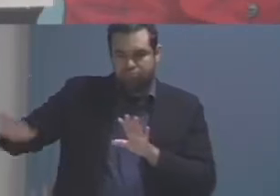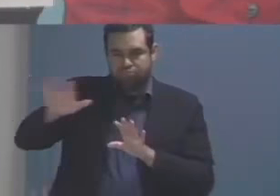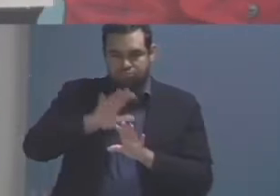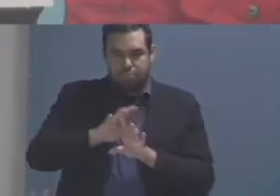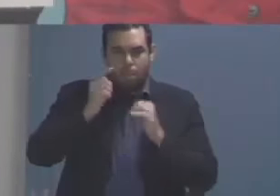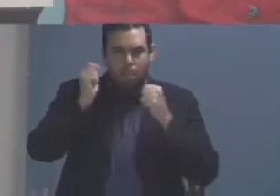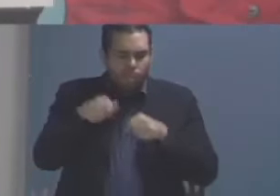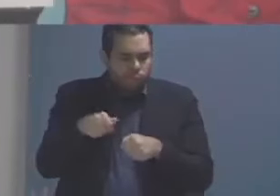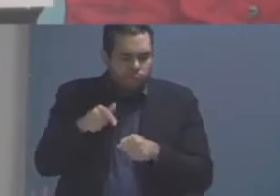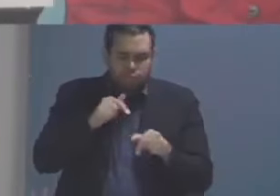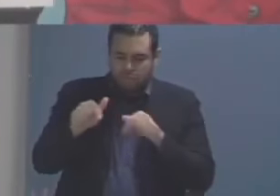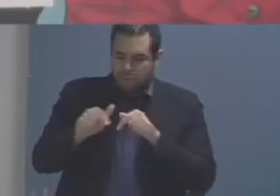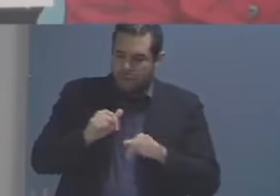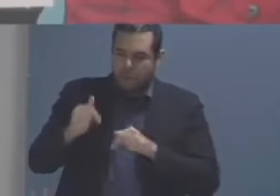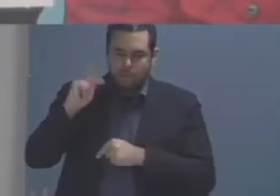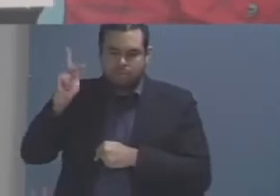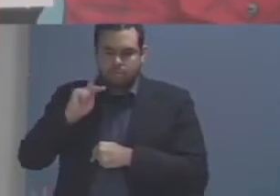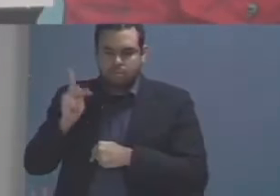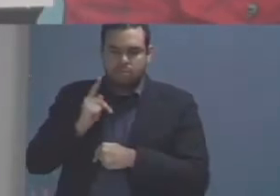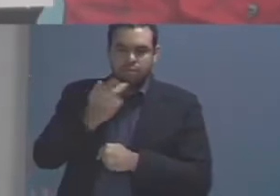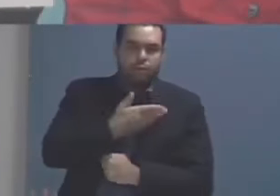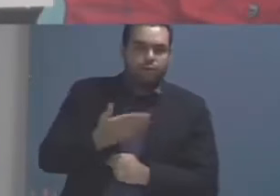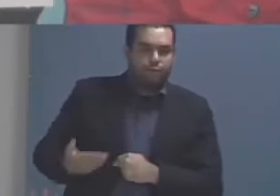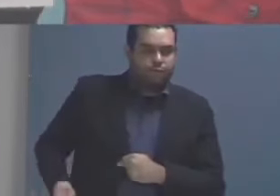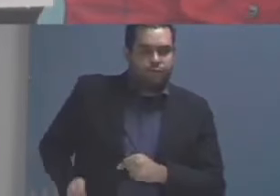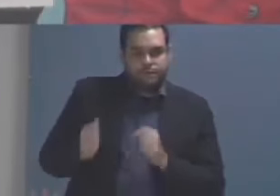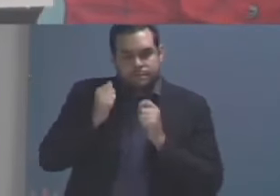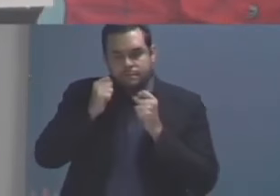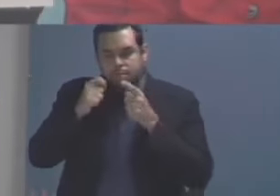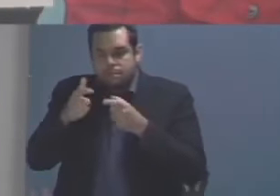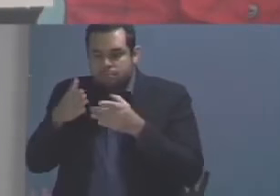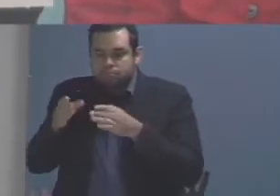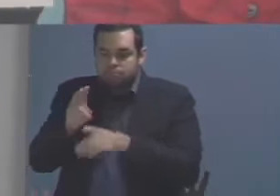muitas possibilidades de políticas públicas, em atenção